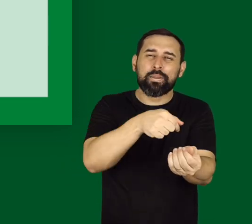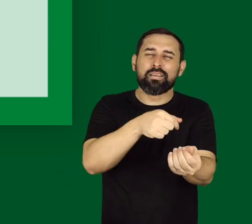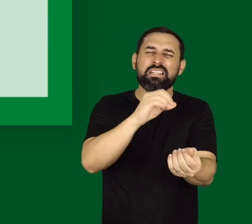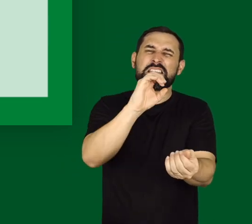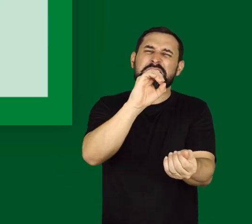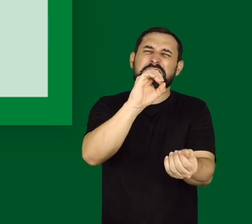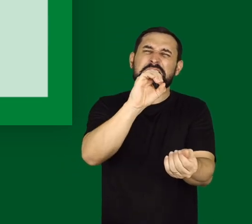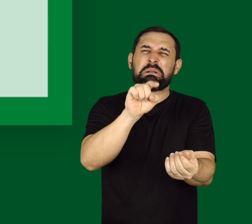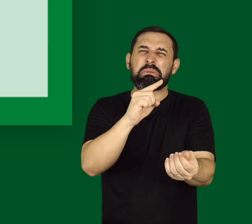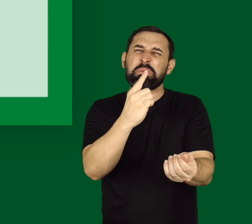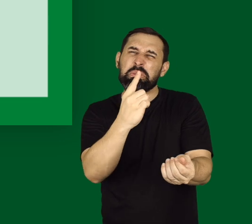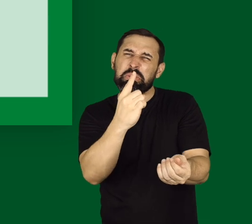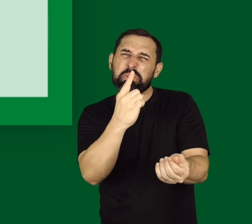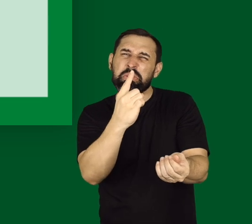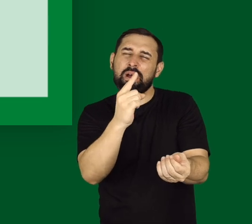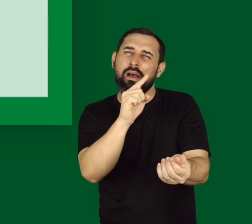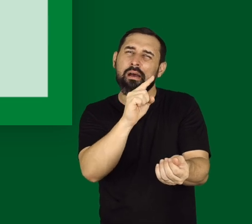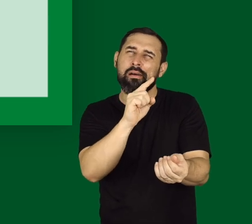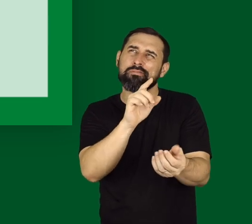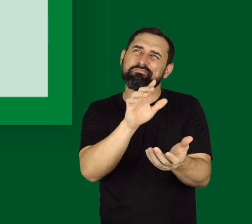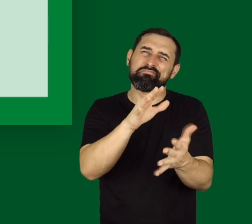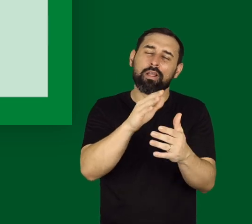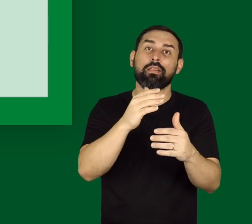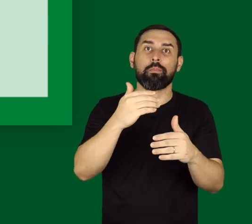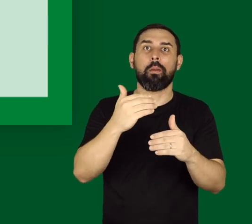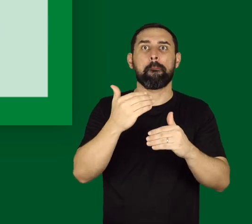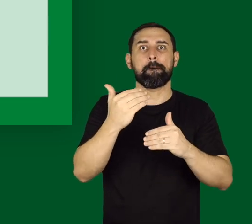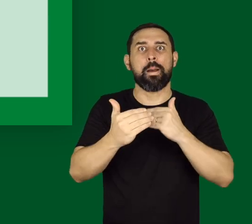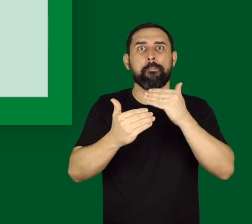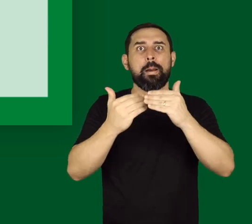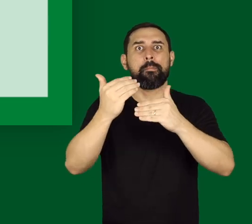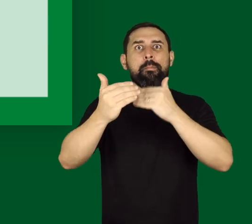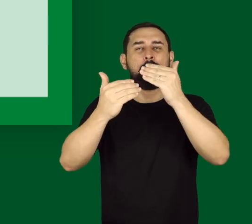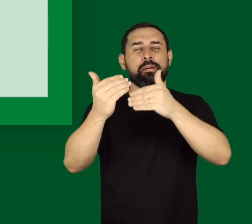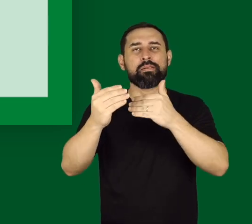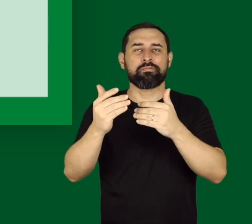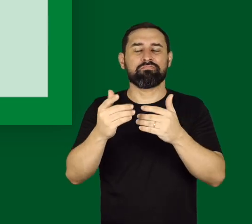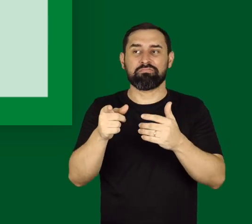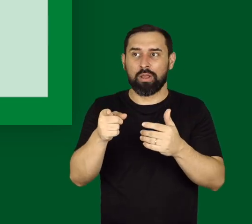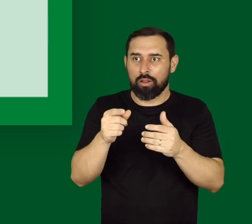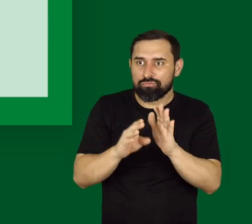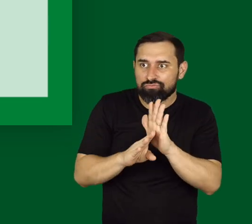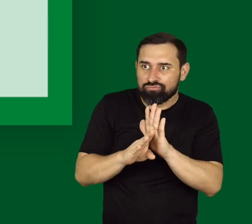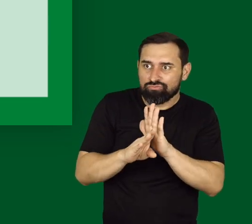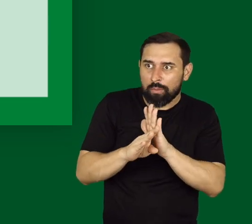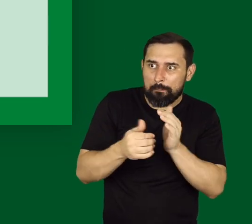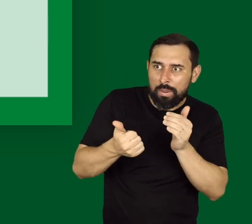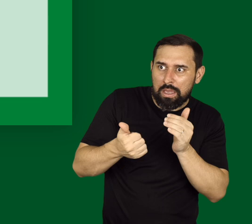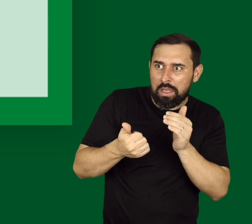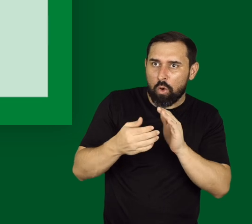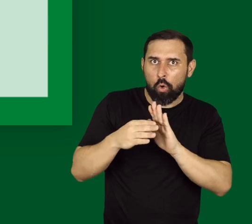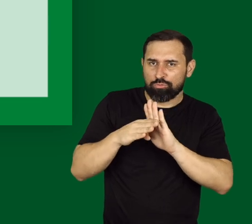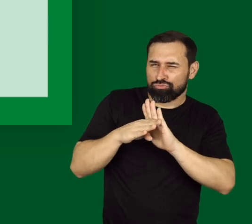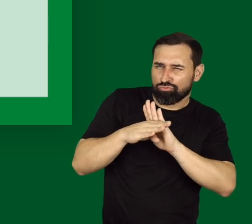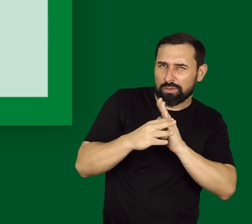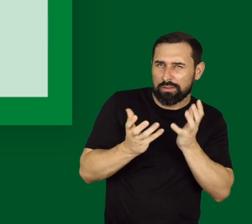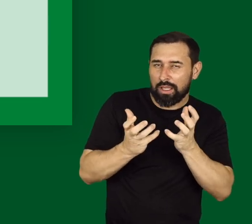droga vasoativa, que é a noradrenalina, lógico, contínua. Geralmente a gente começa com a dose